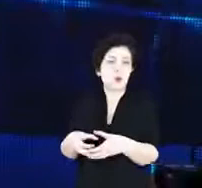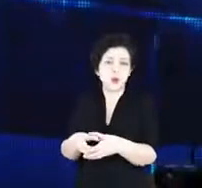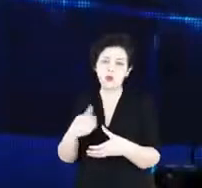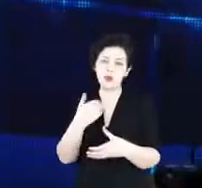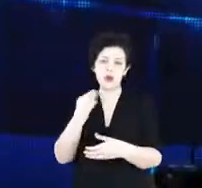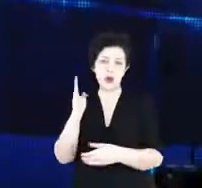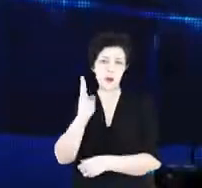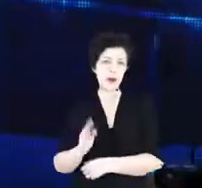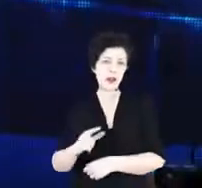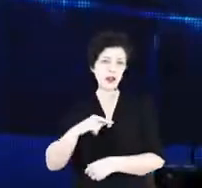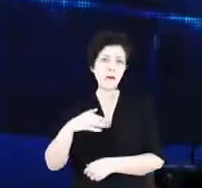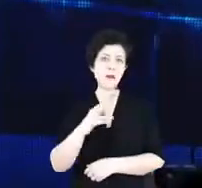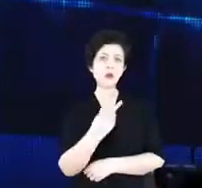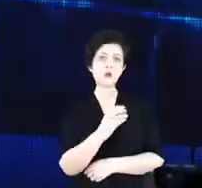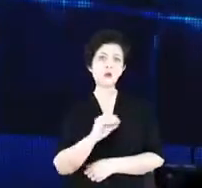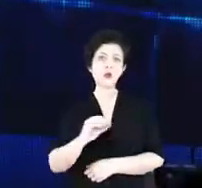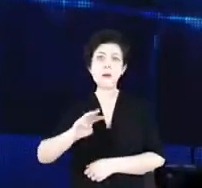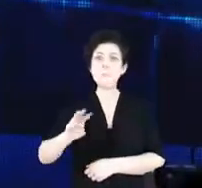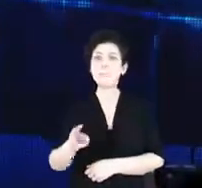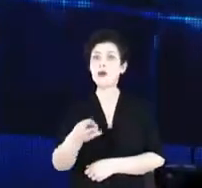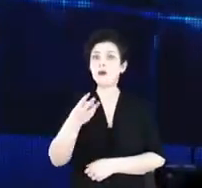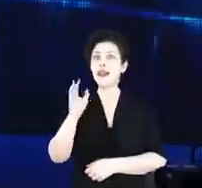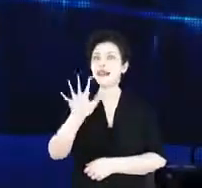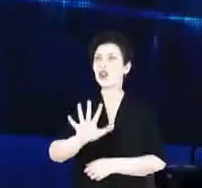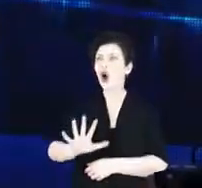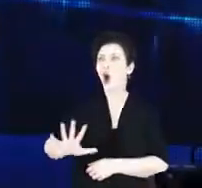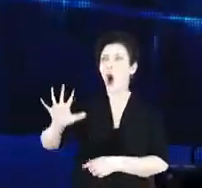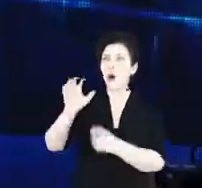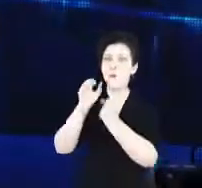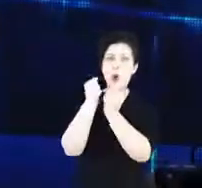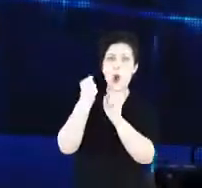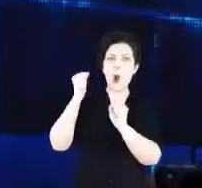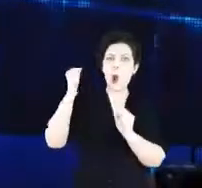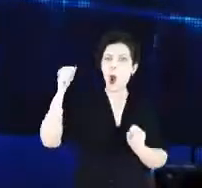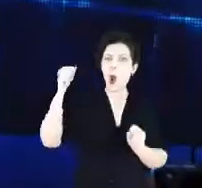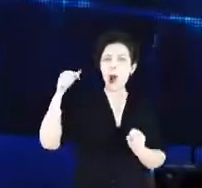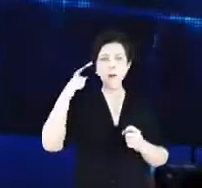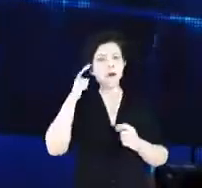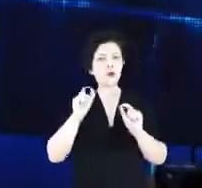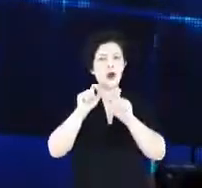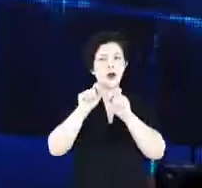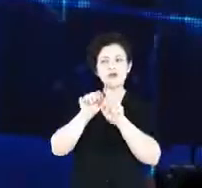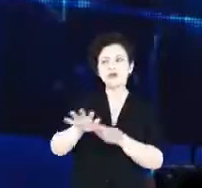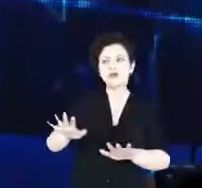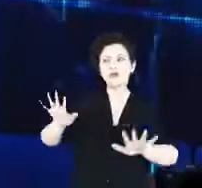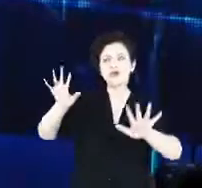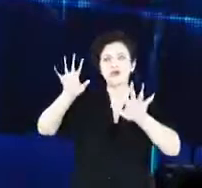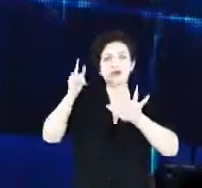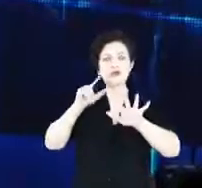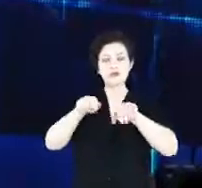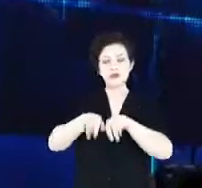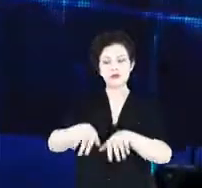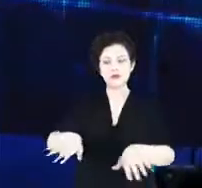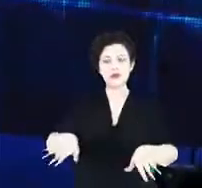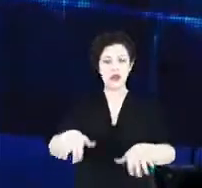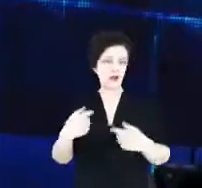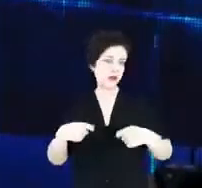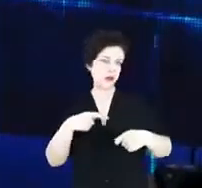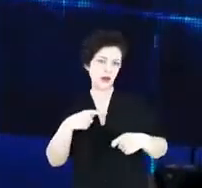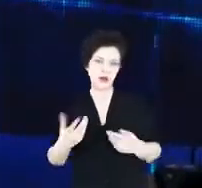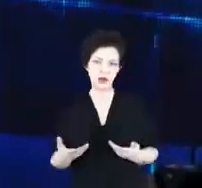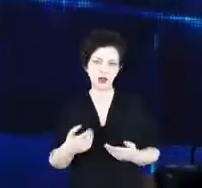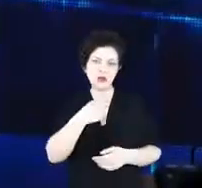200 milhões de habitantes, dimensões continentais, então a gente precisa pensar na escalabilidade dessas soluções, e por isso aqui a gente tem